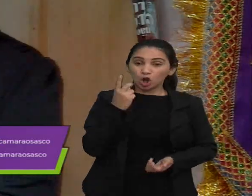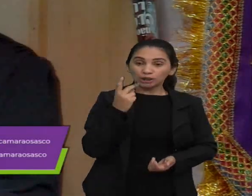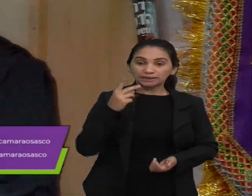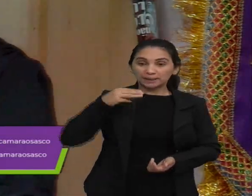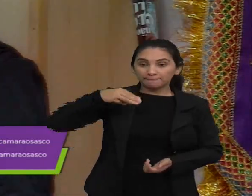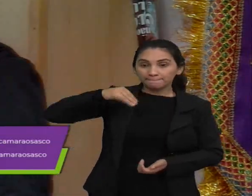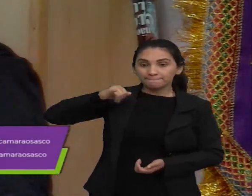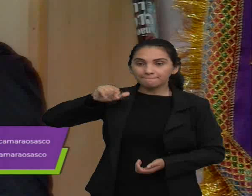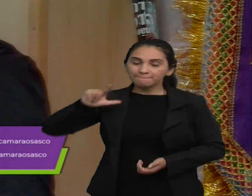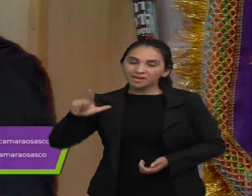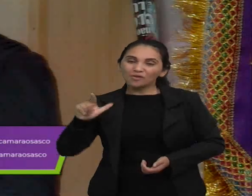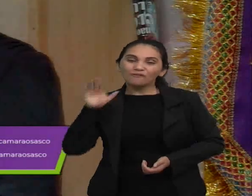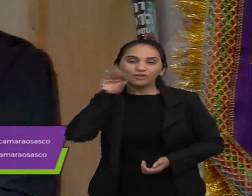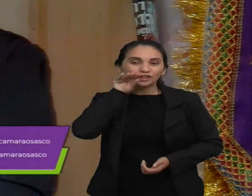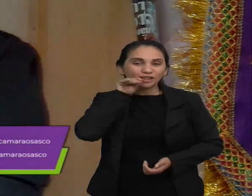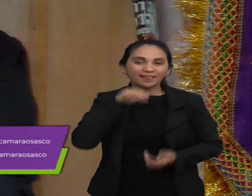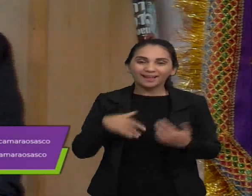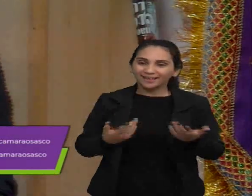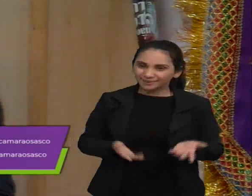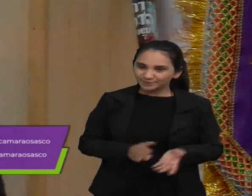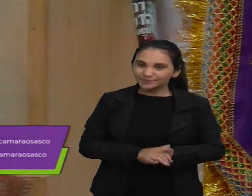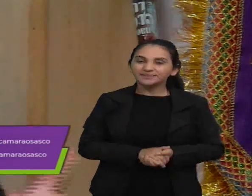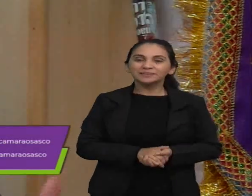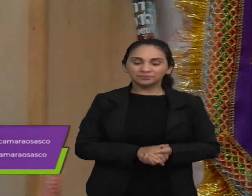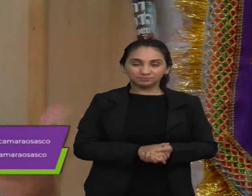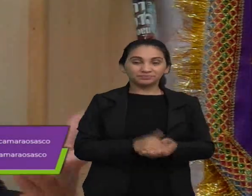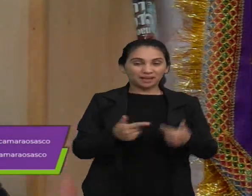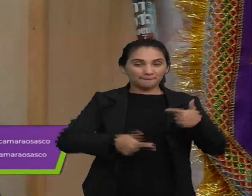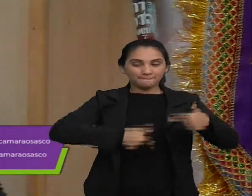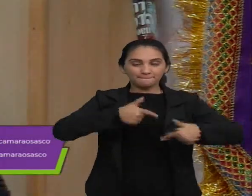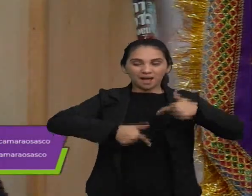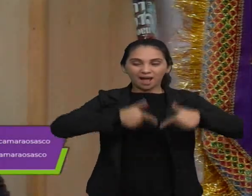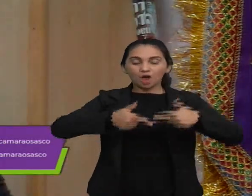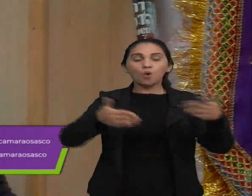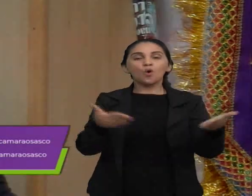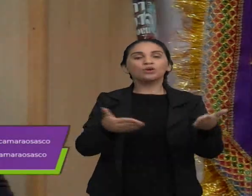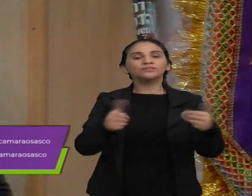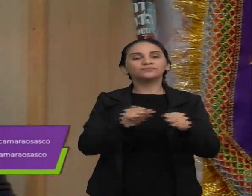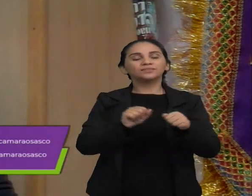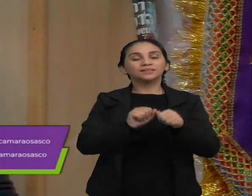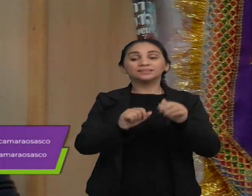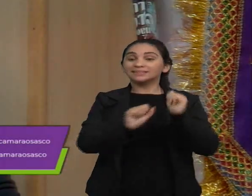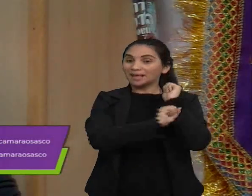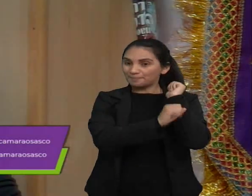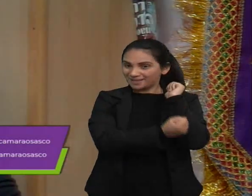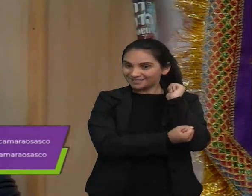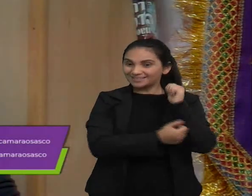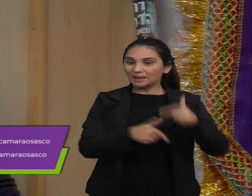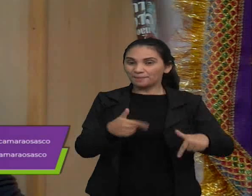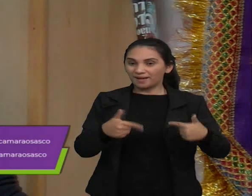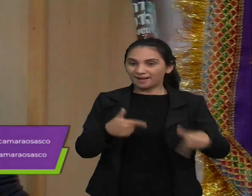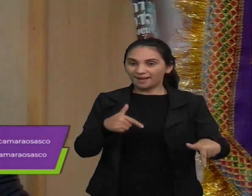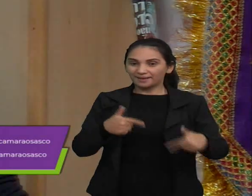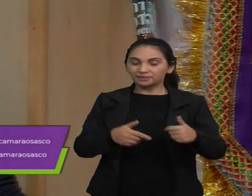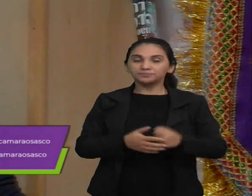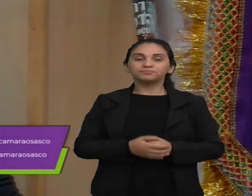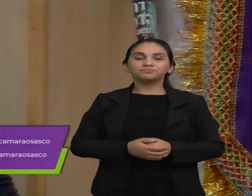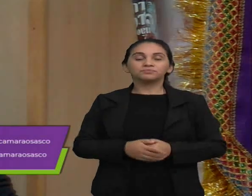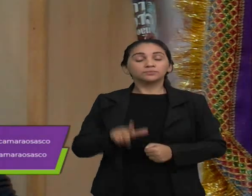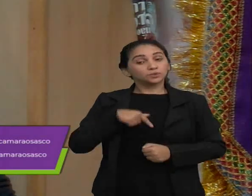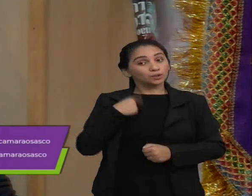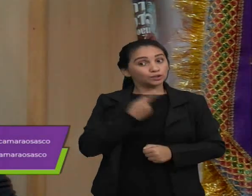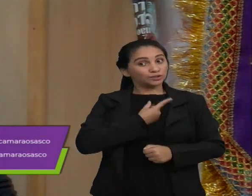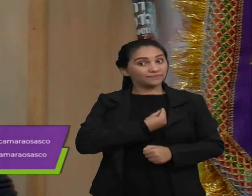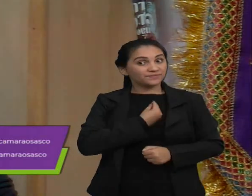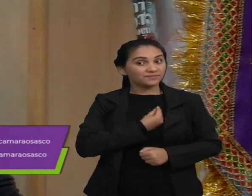trabalhadores que foram que trabalham que atuam hoje pela Sabesp a gente vive